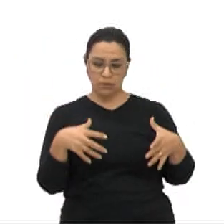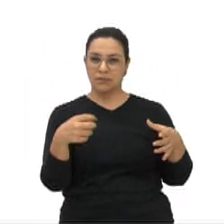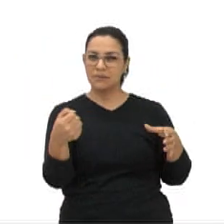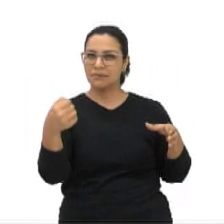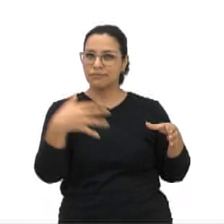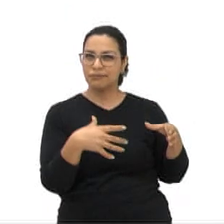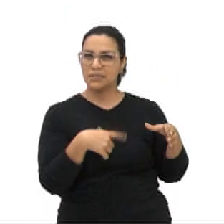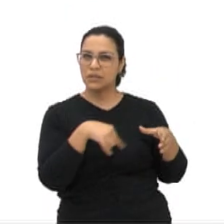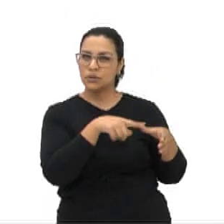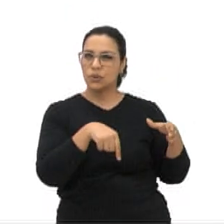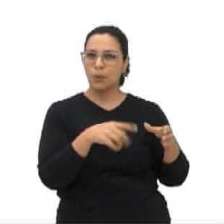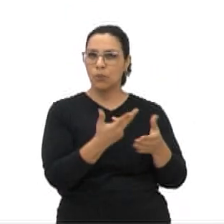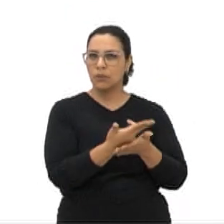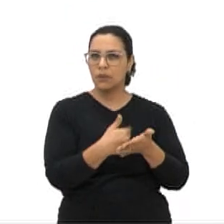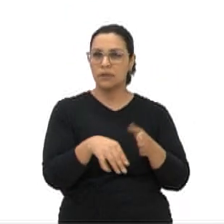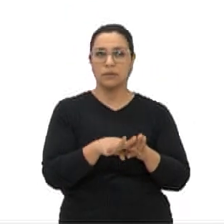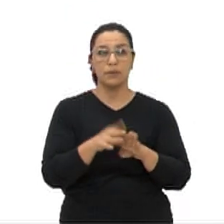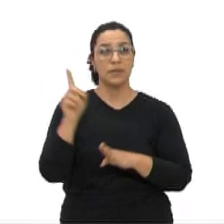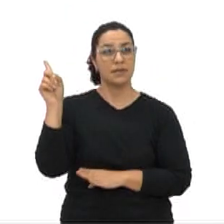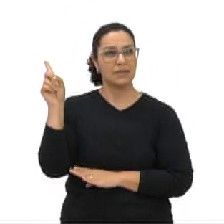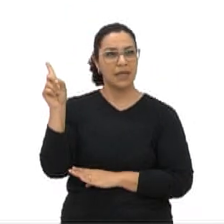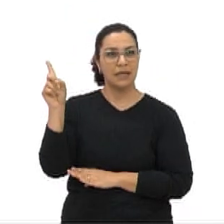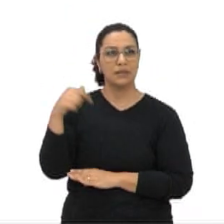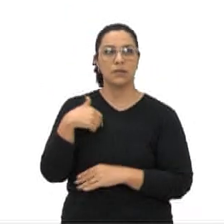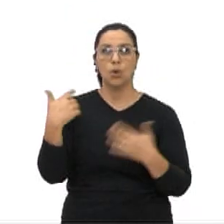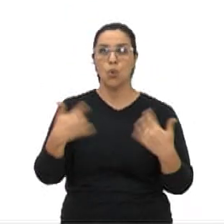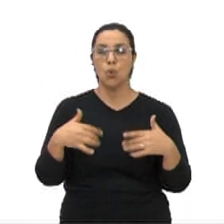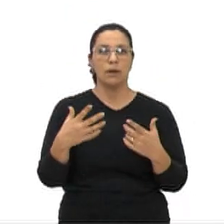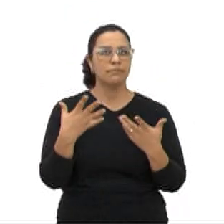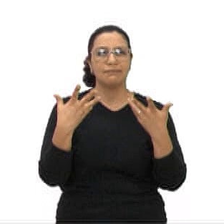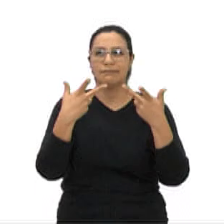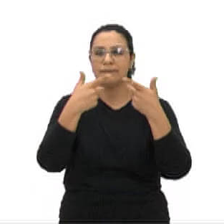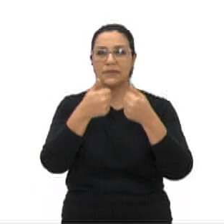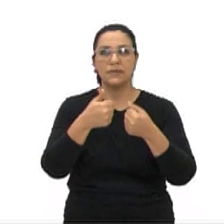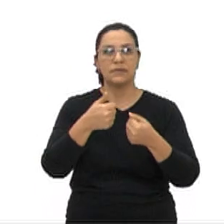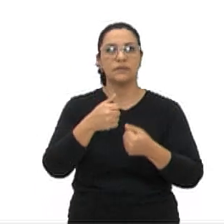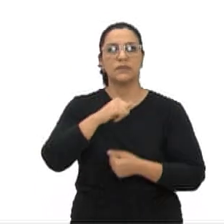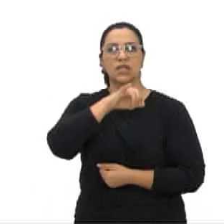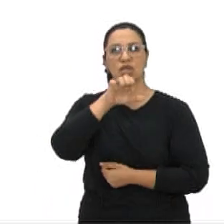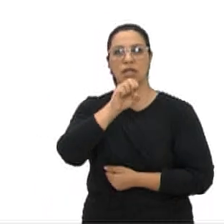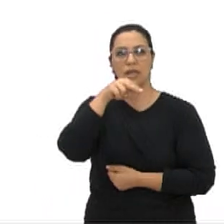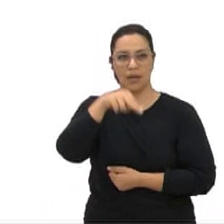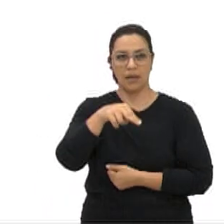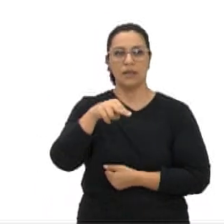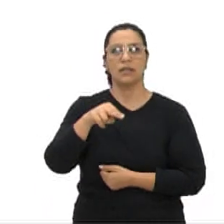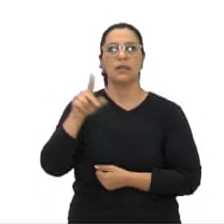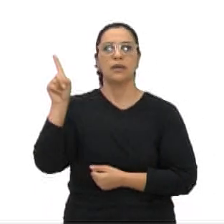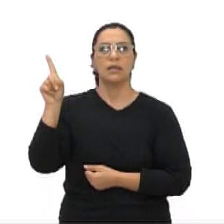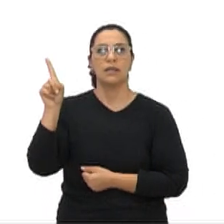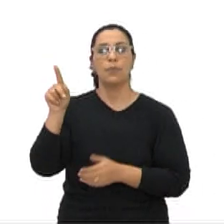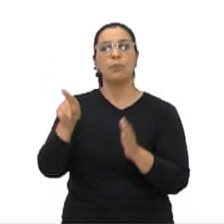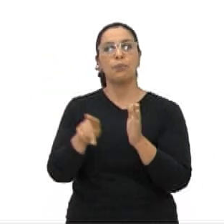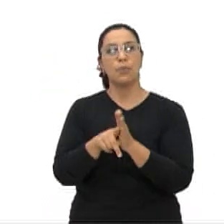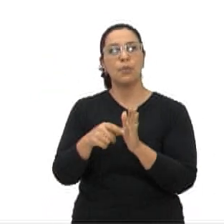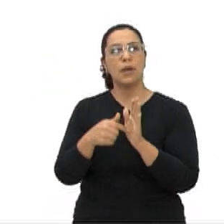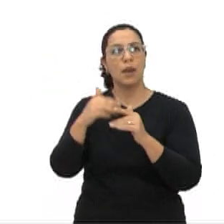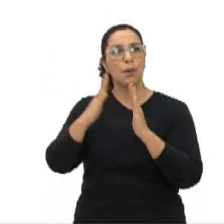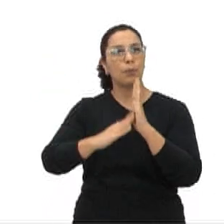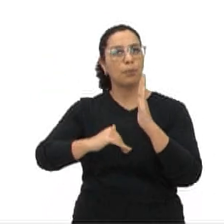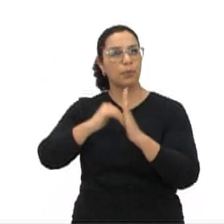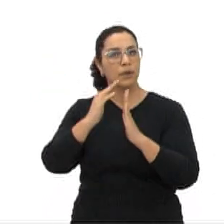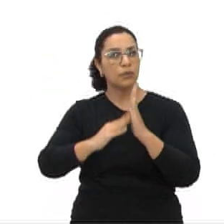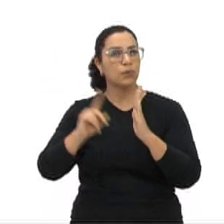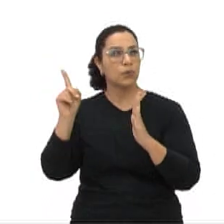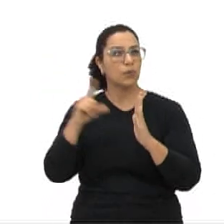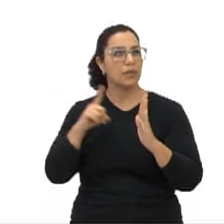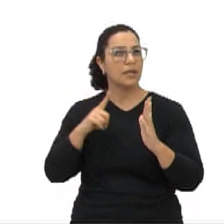e sobre a pessoa, tá? Essas nuances. Mas essa pintura aqui é incrível. Jean Simon Chardin. Ele é um pintor